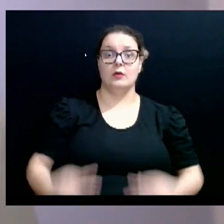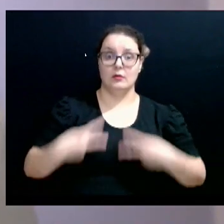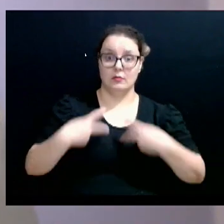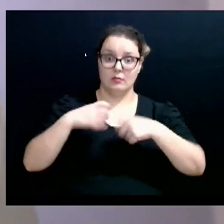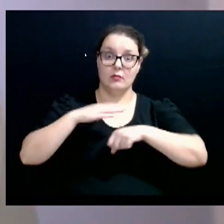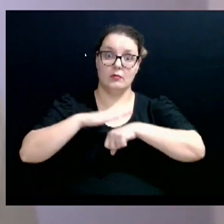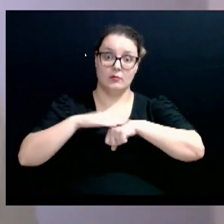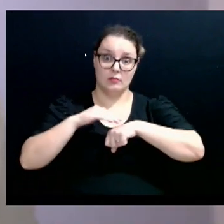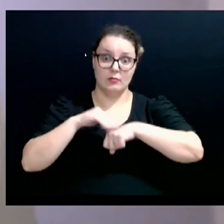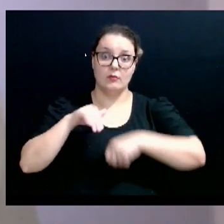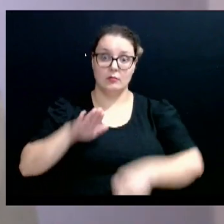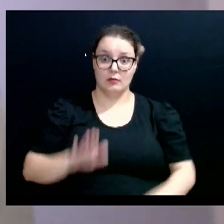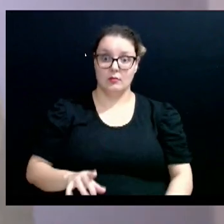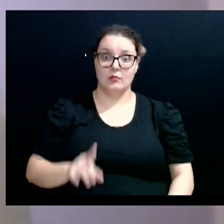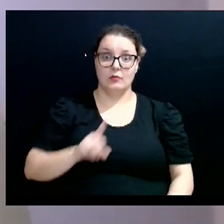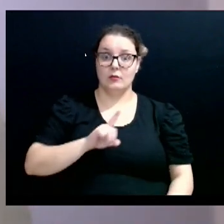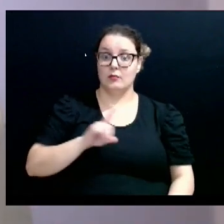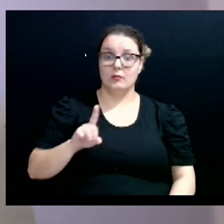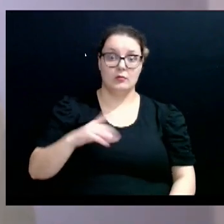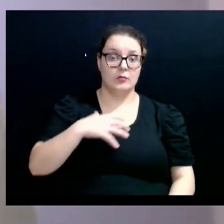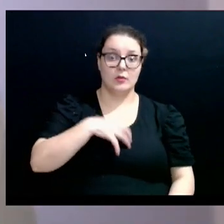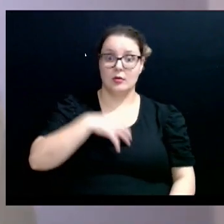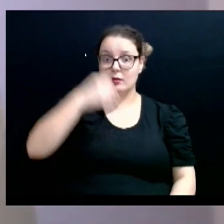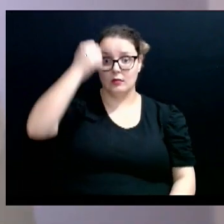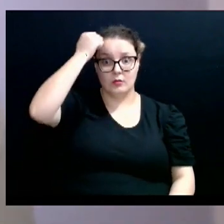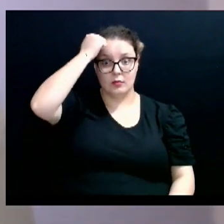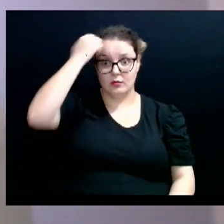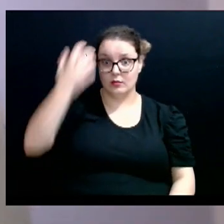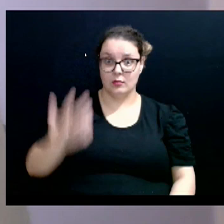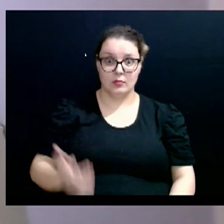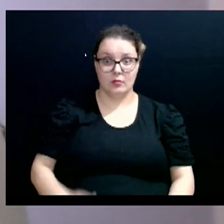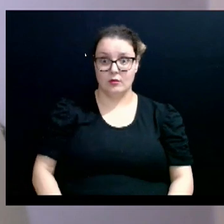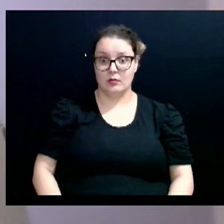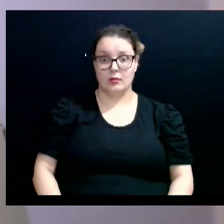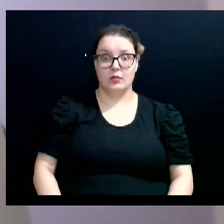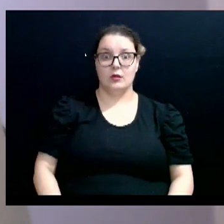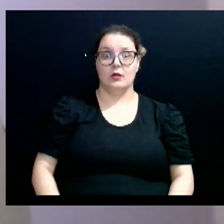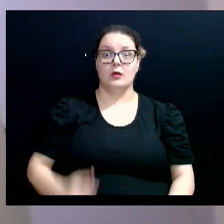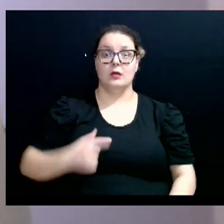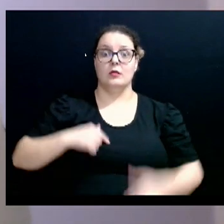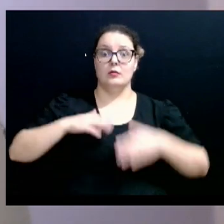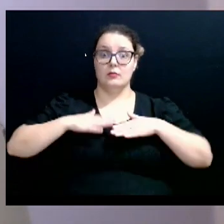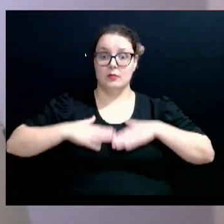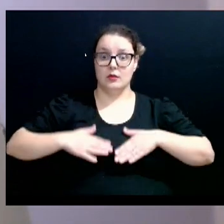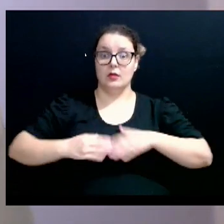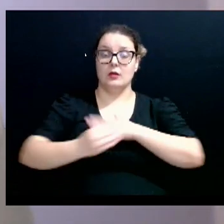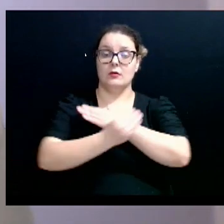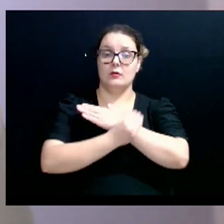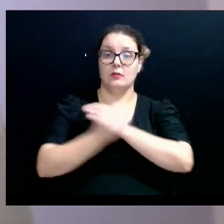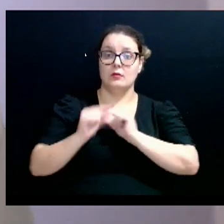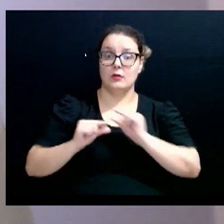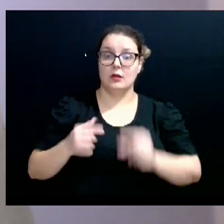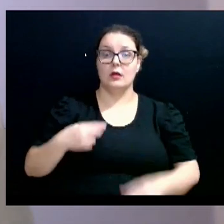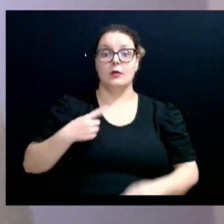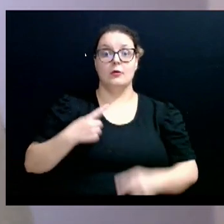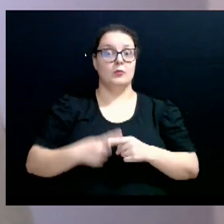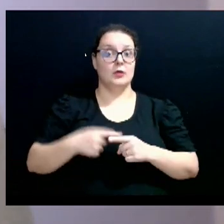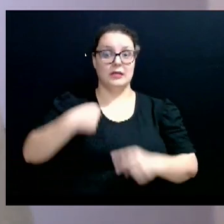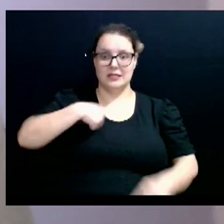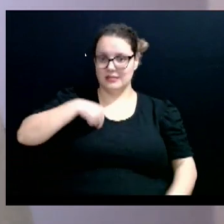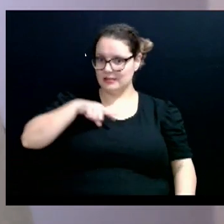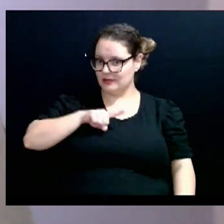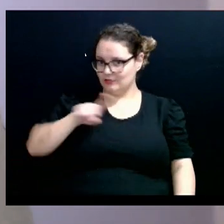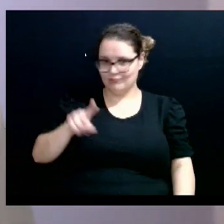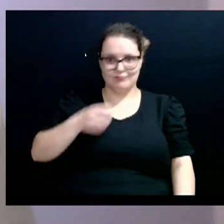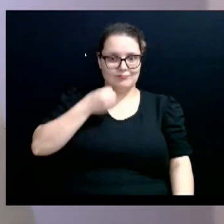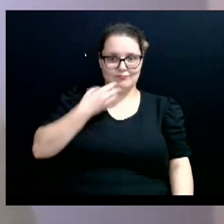é culpa, eu não estou abandonando ali, só vou descansar, só vou cuidar um pouquinho de mim. Porque se eu não estiver bem, como eu vou cuidar